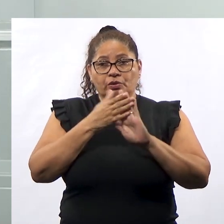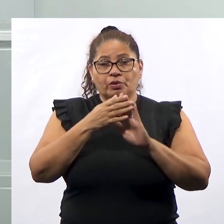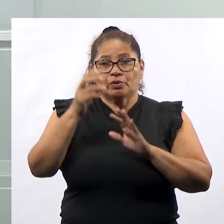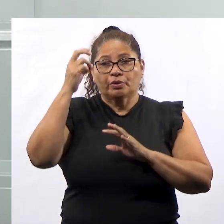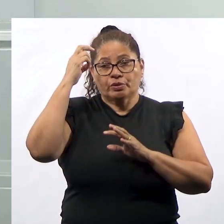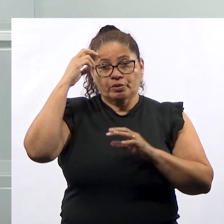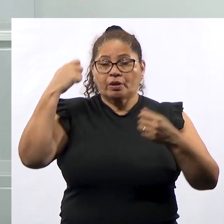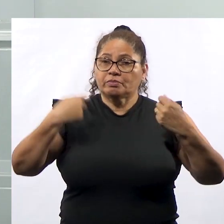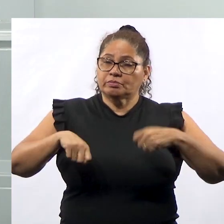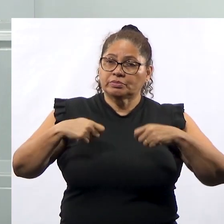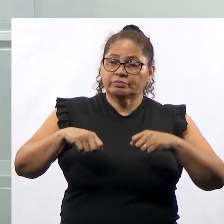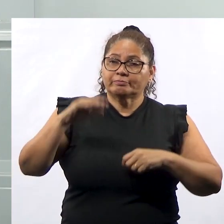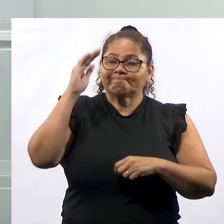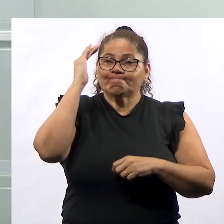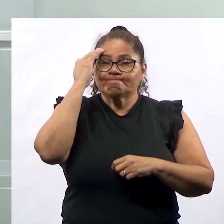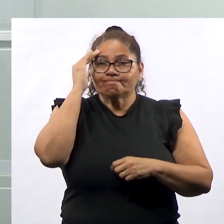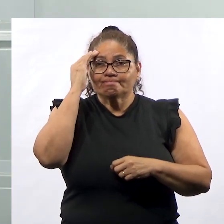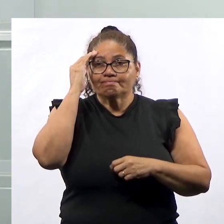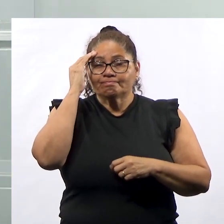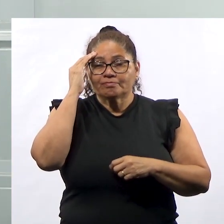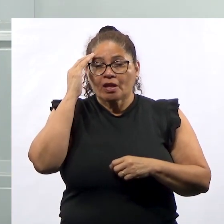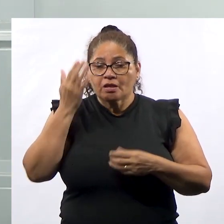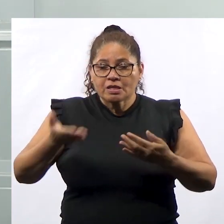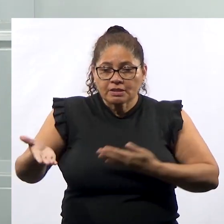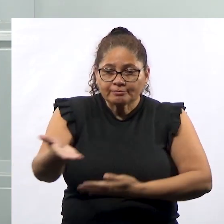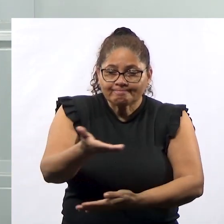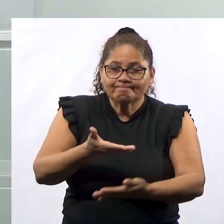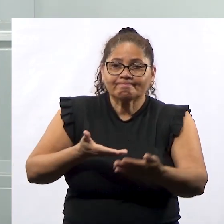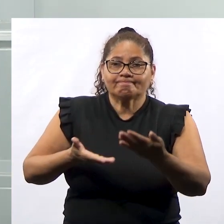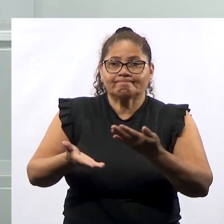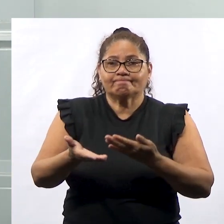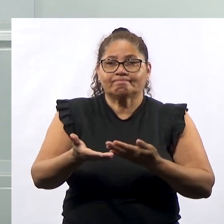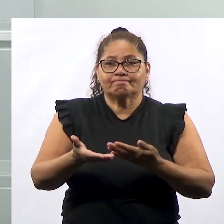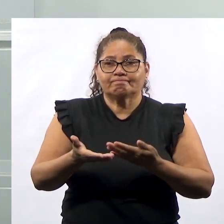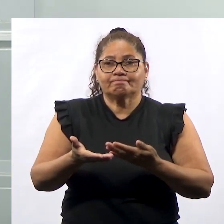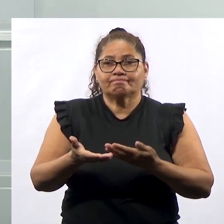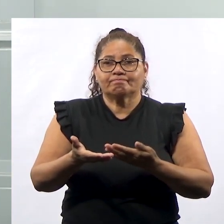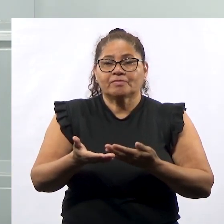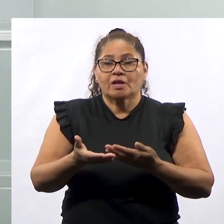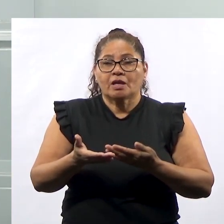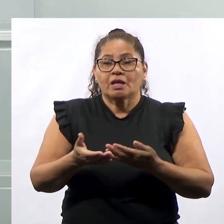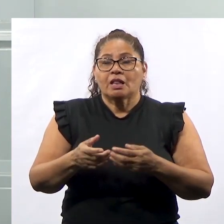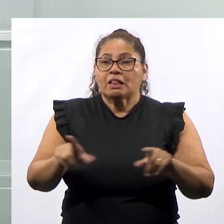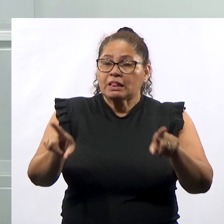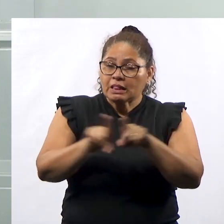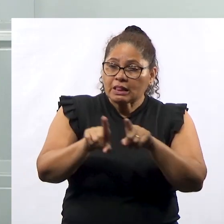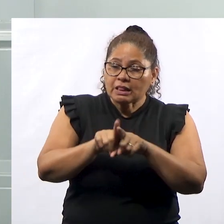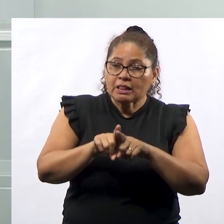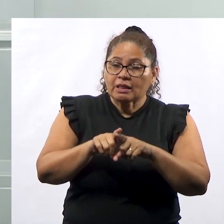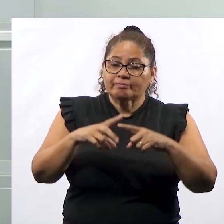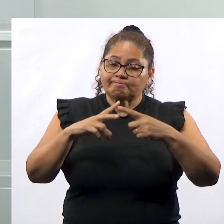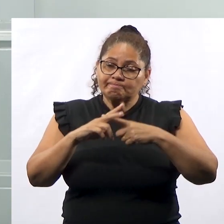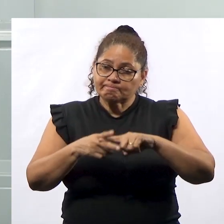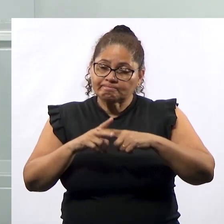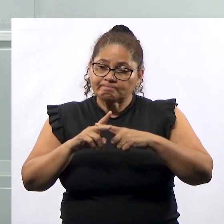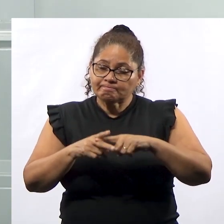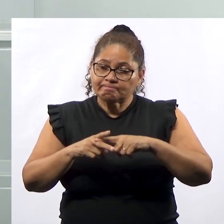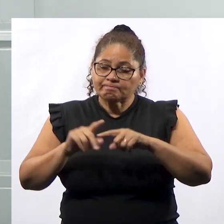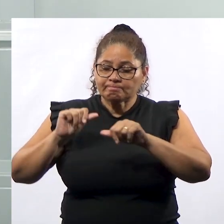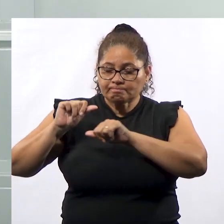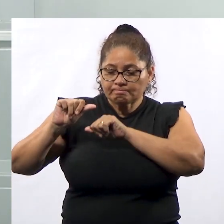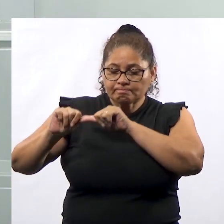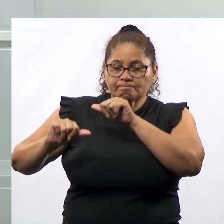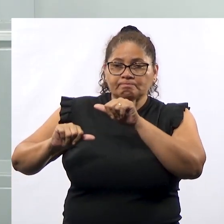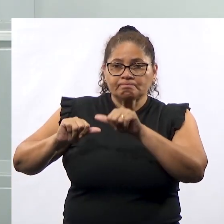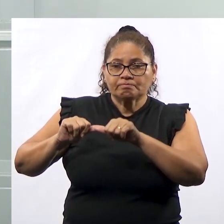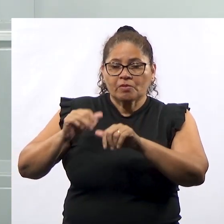cultural, é preciso entender que essa mediação passa também pelos mecanismos de mudança. Então,